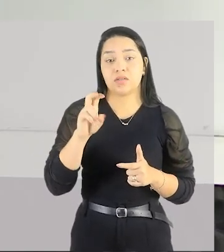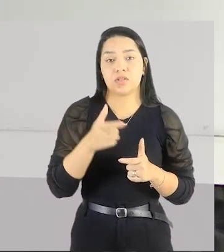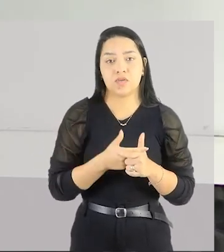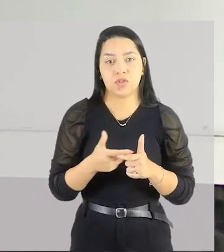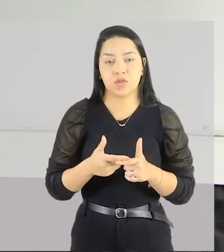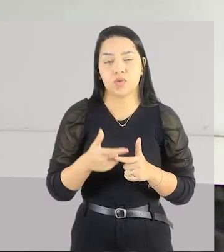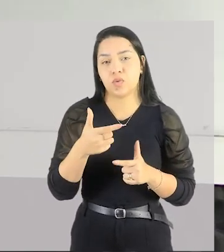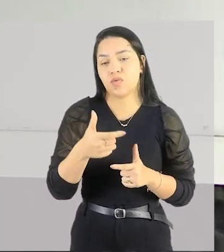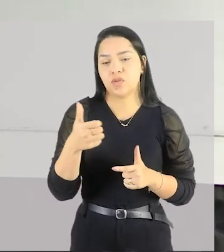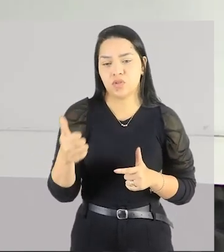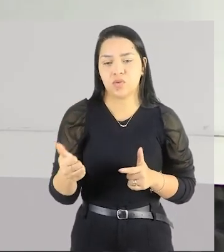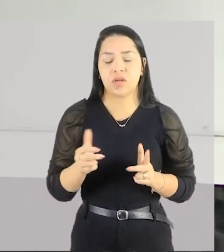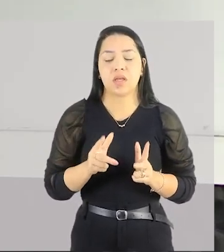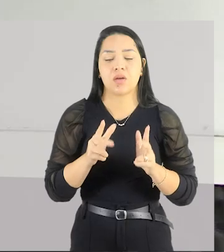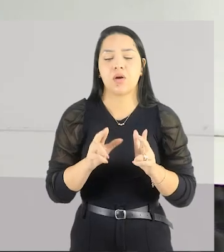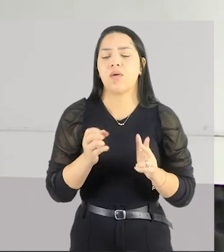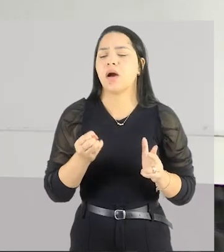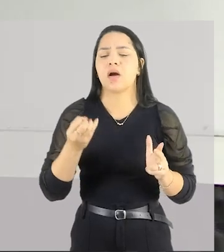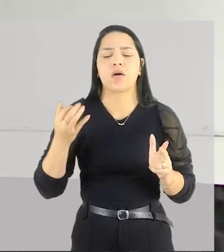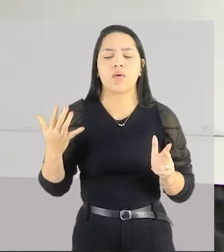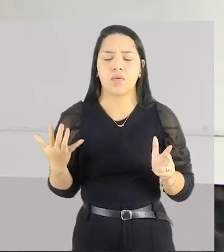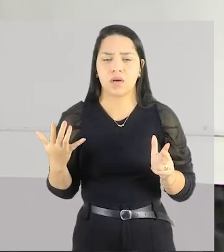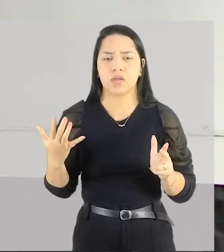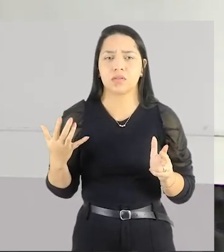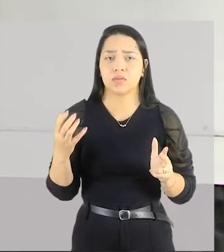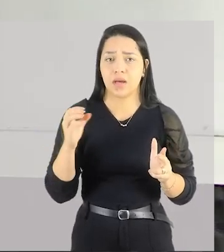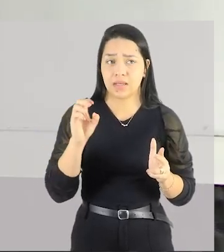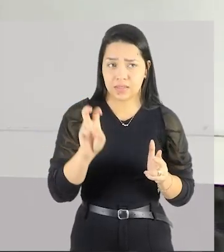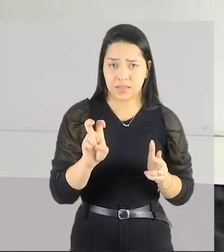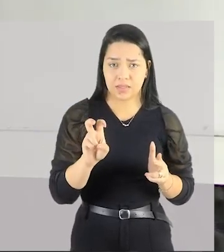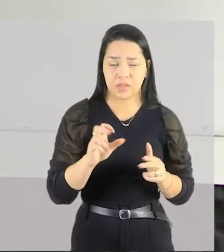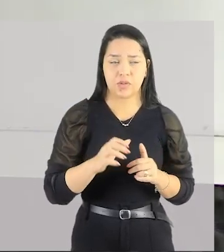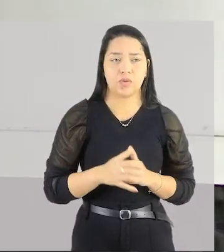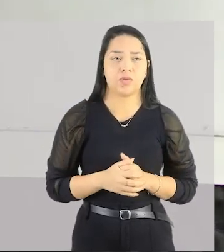por 21 é igual a quanto? A 5.